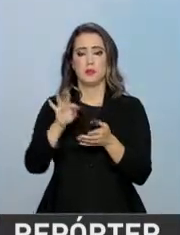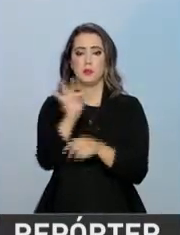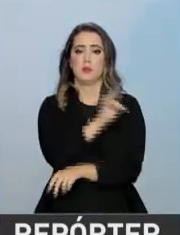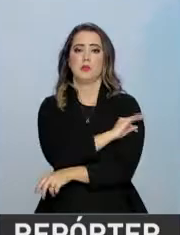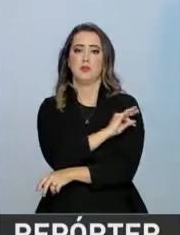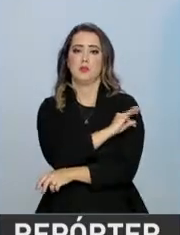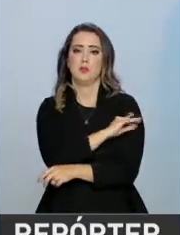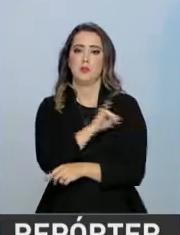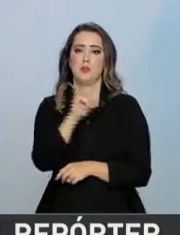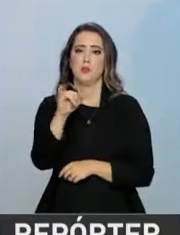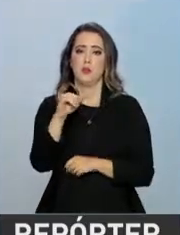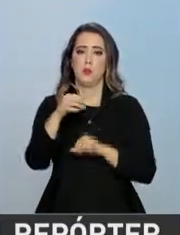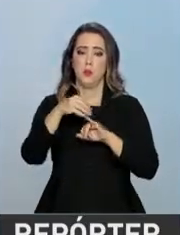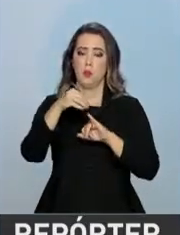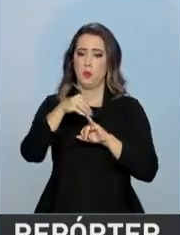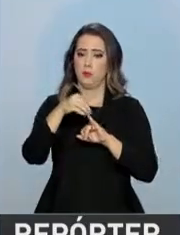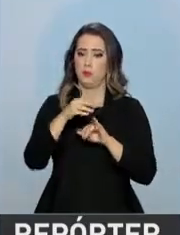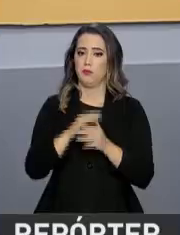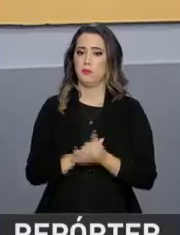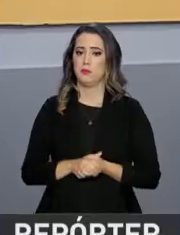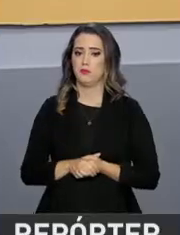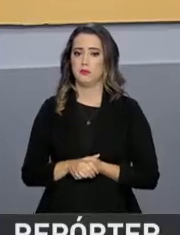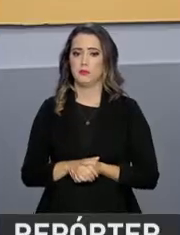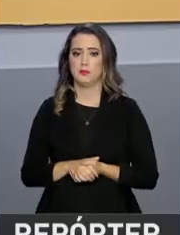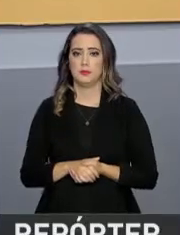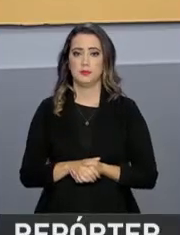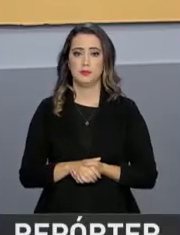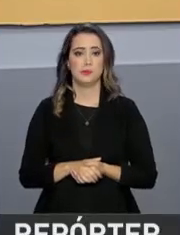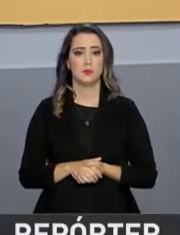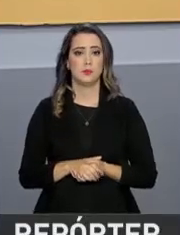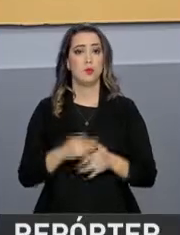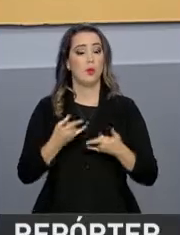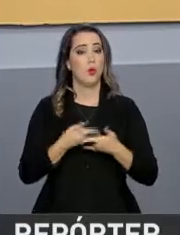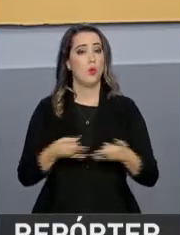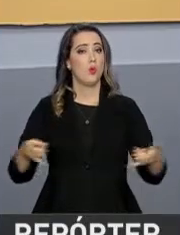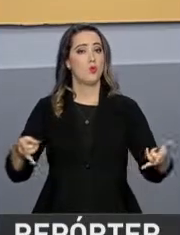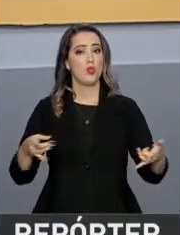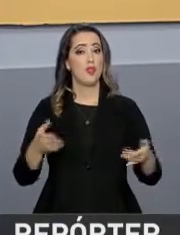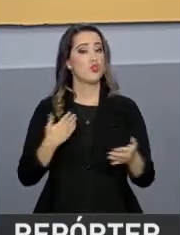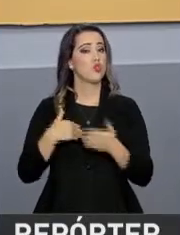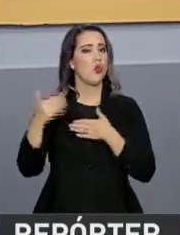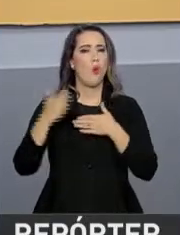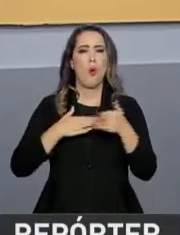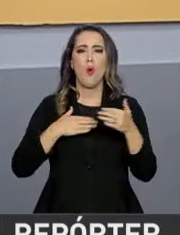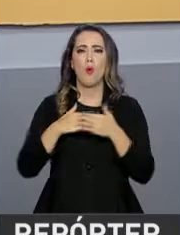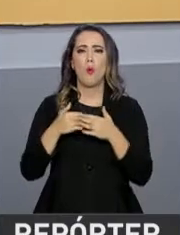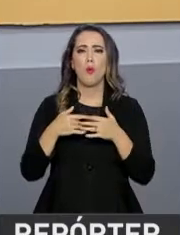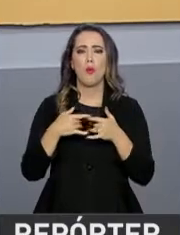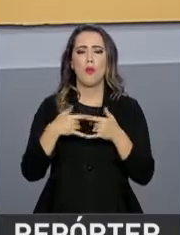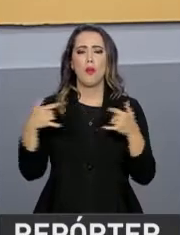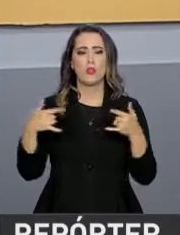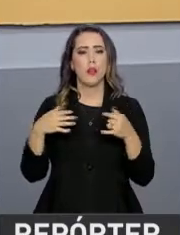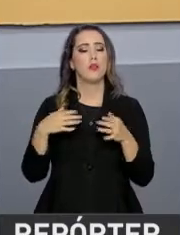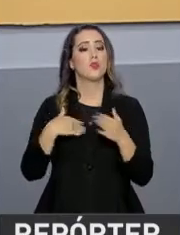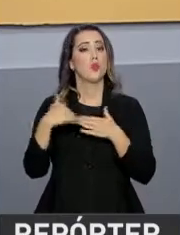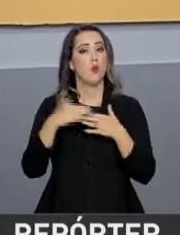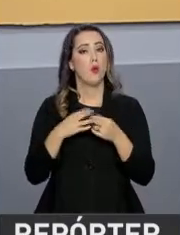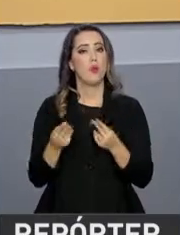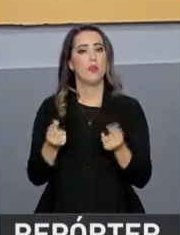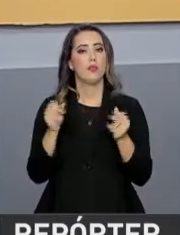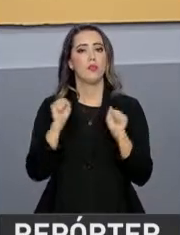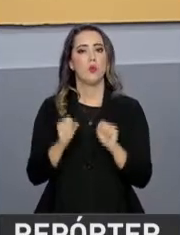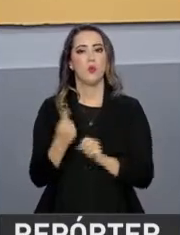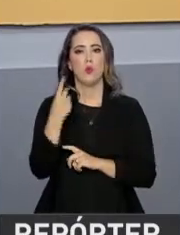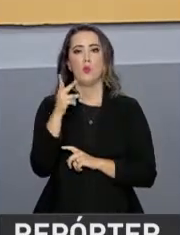pesquisa econômica aplicada o ipea os cheques de qualquer valor passam a ser compensados em apenas